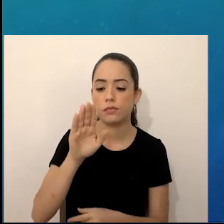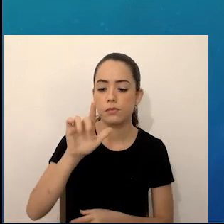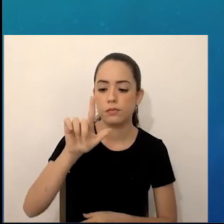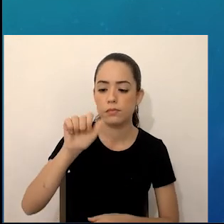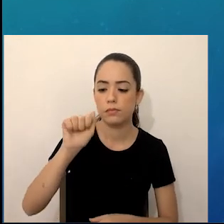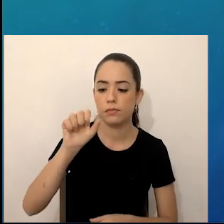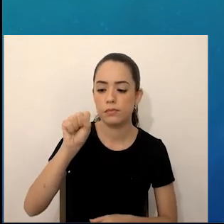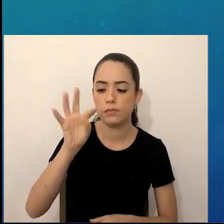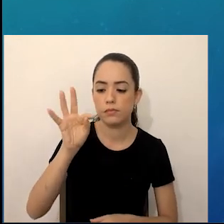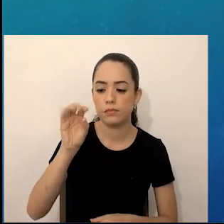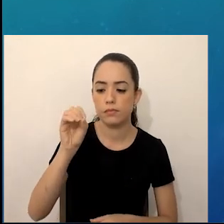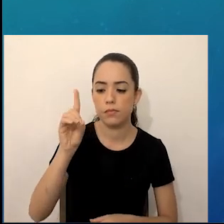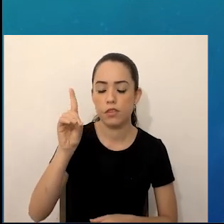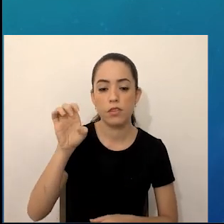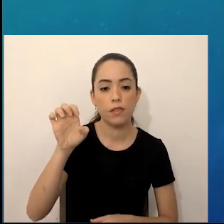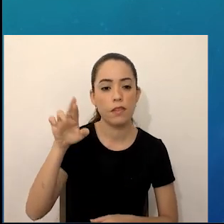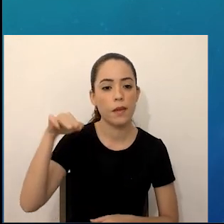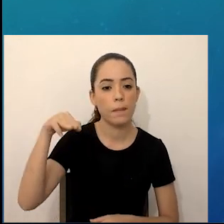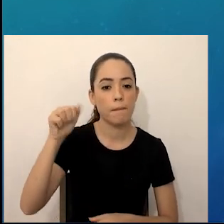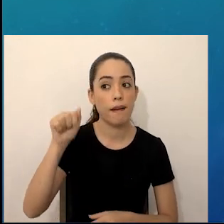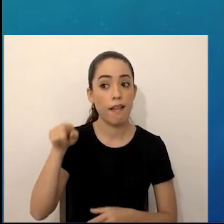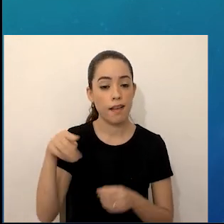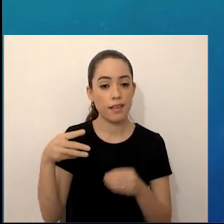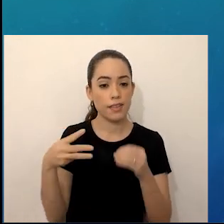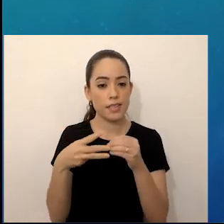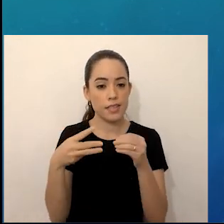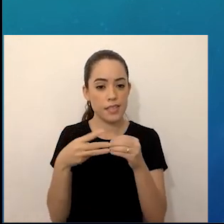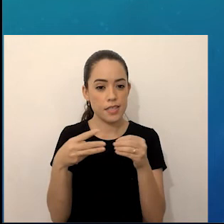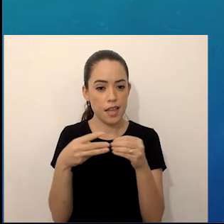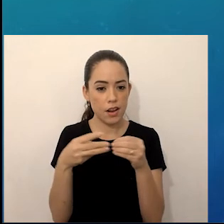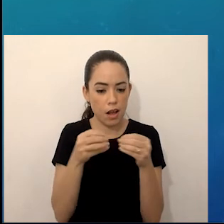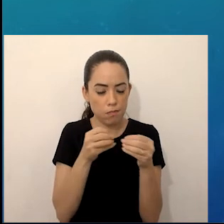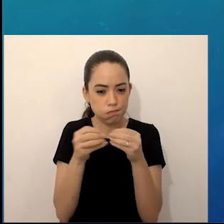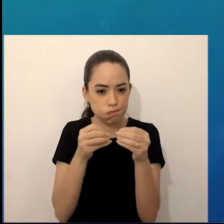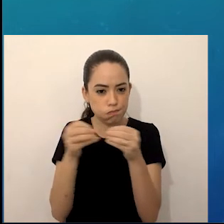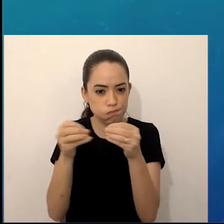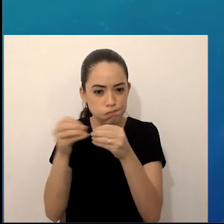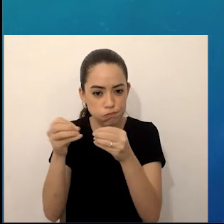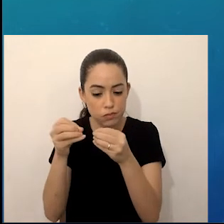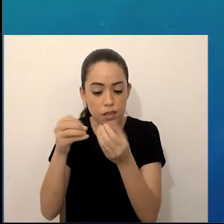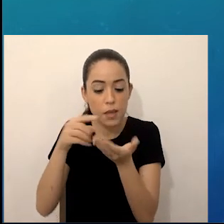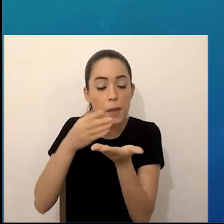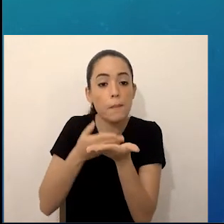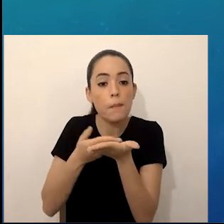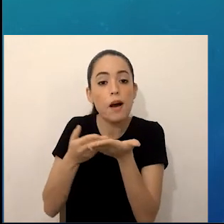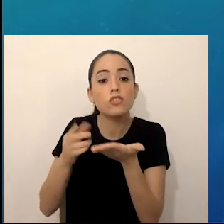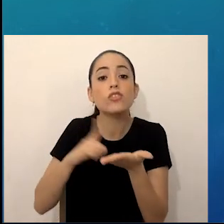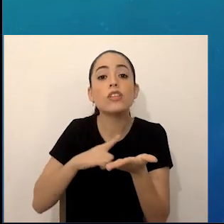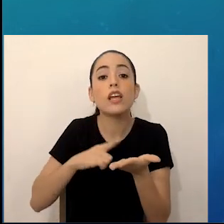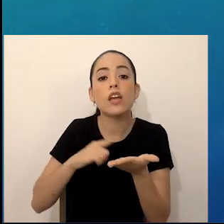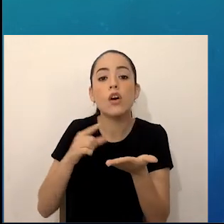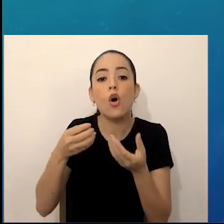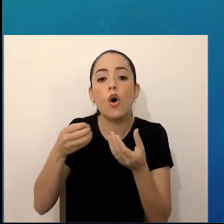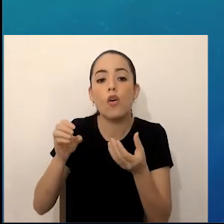No blastoderma, as células são contínuas com a gema em sua base.